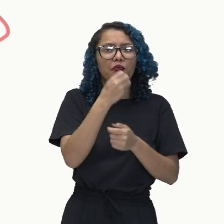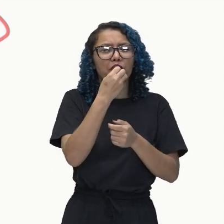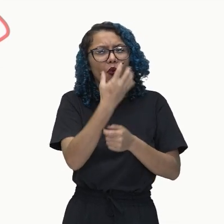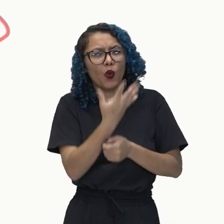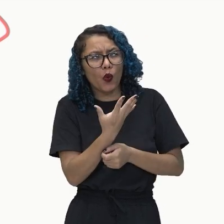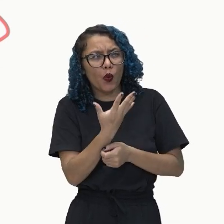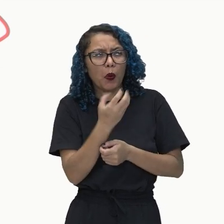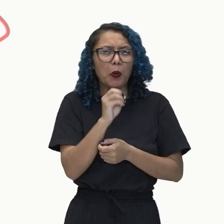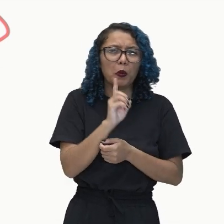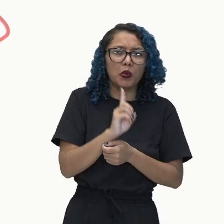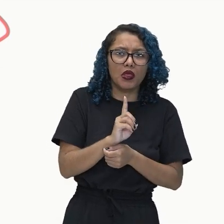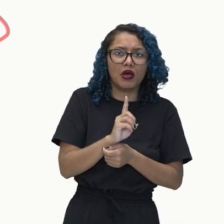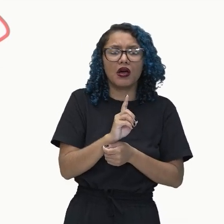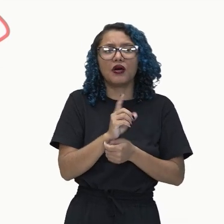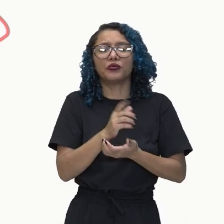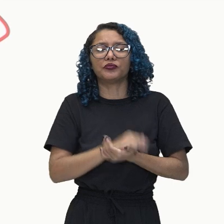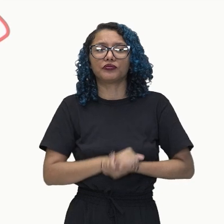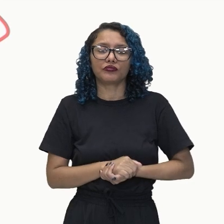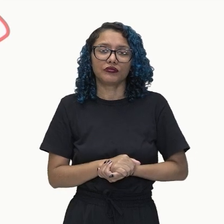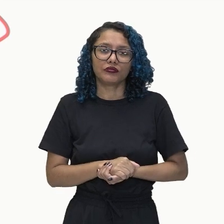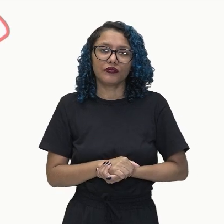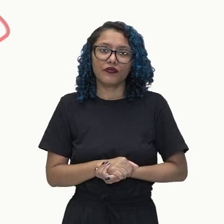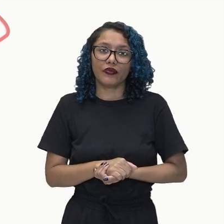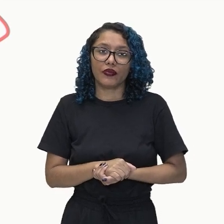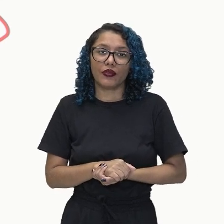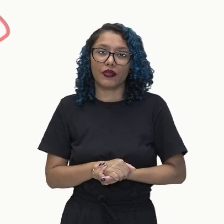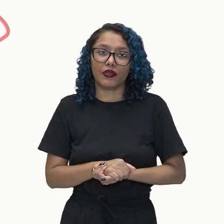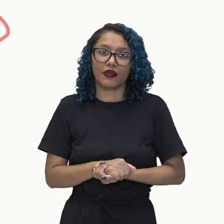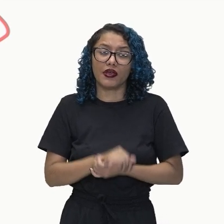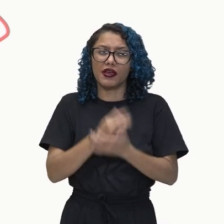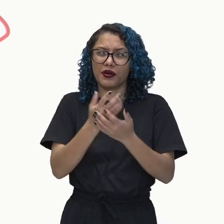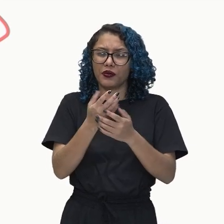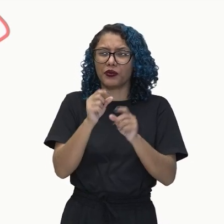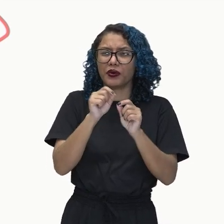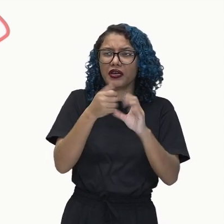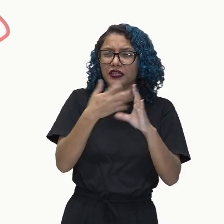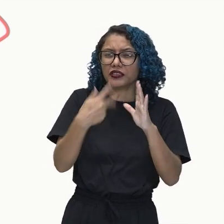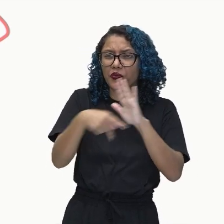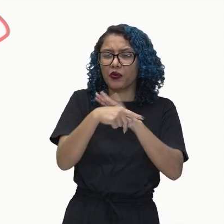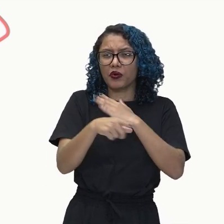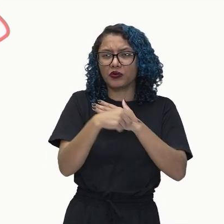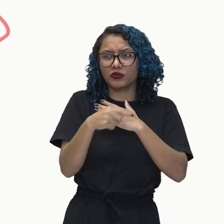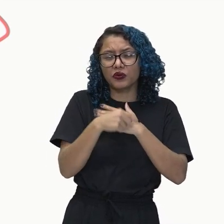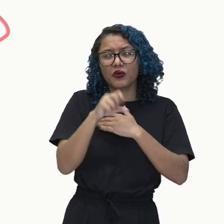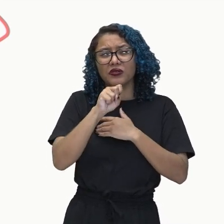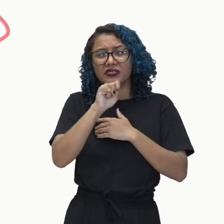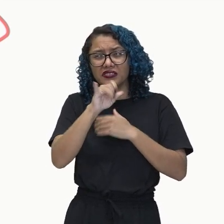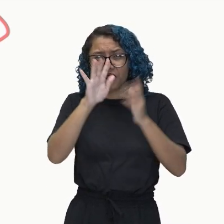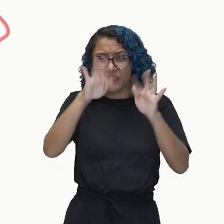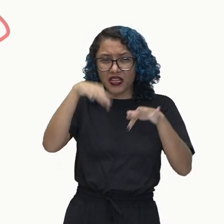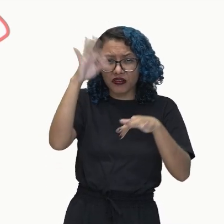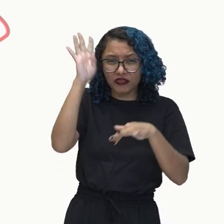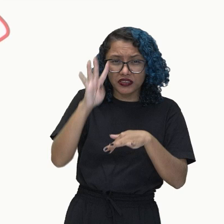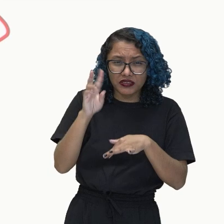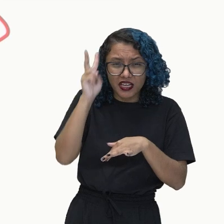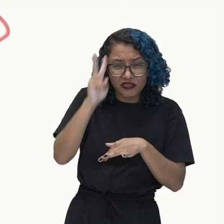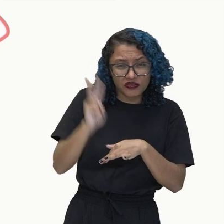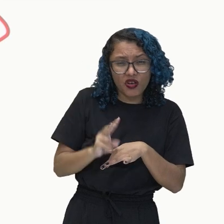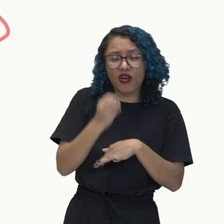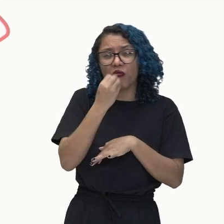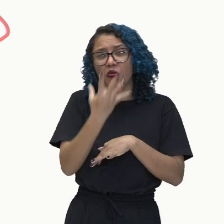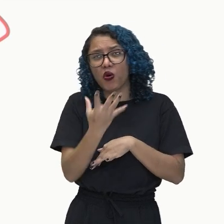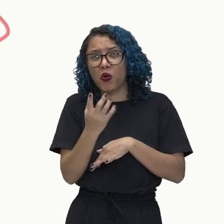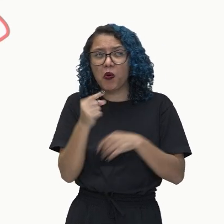ali a gente tem que são característicos do autor, se determinado final fez sentido com aquilo que foi construído, tudo isso a gente pode